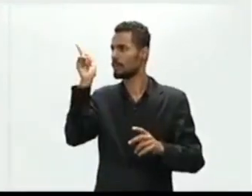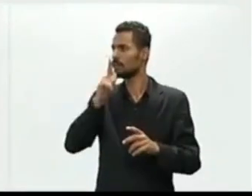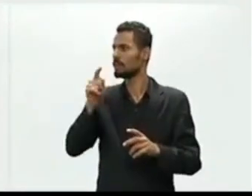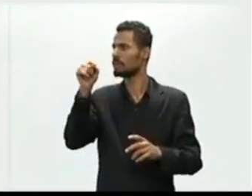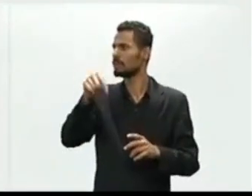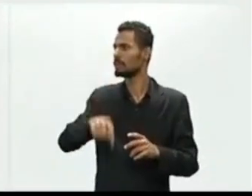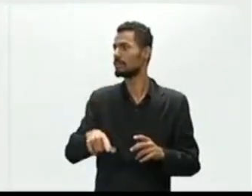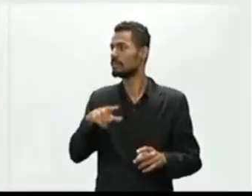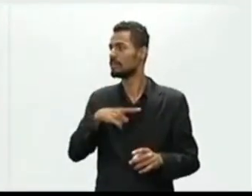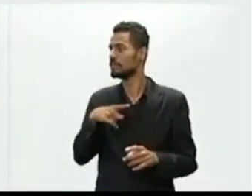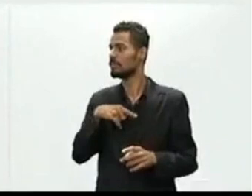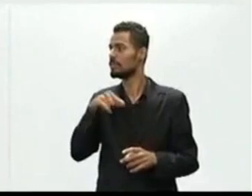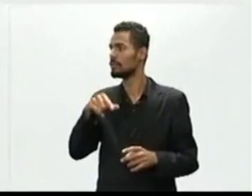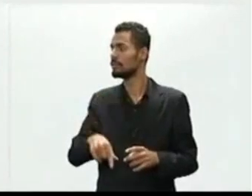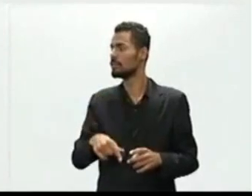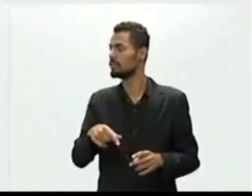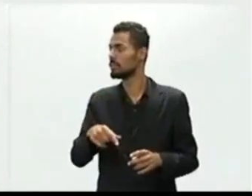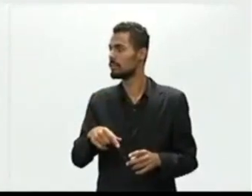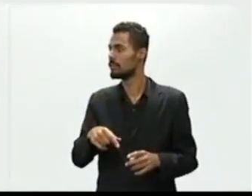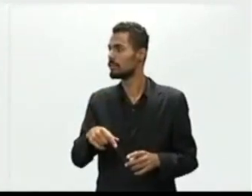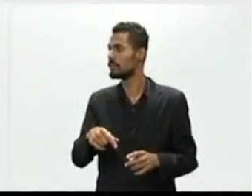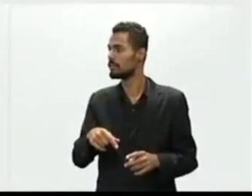clivagem de uma molécula de DNA original.